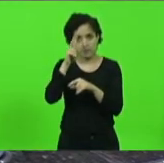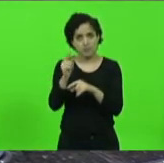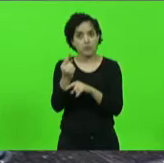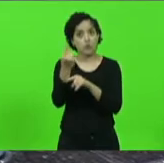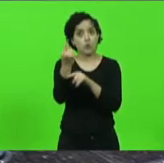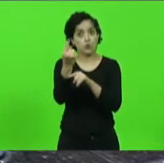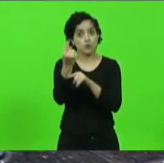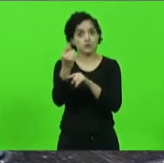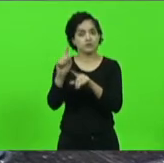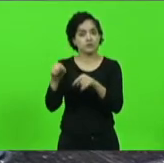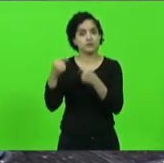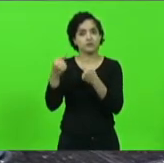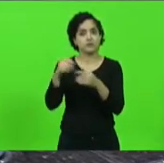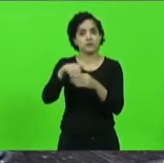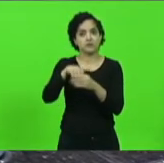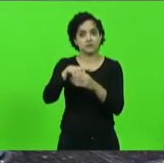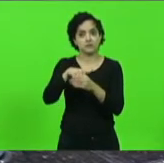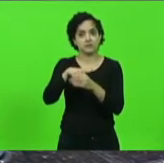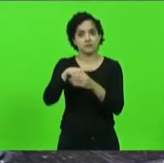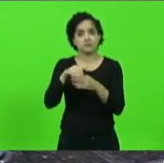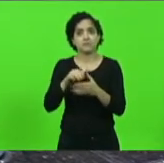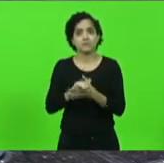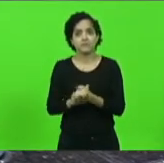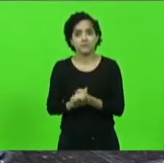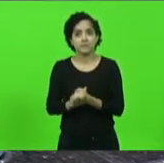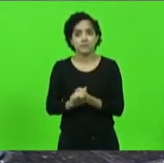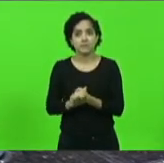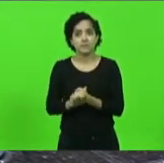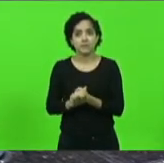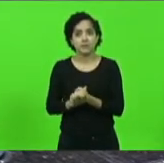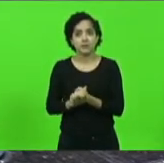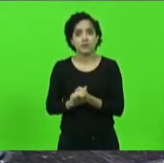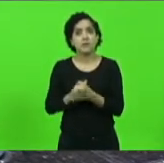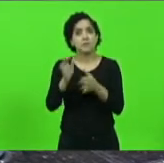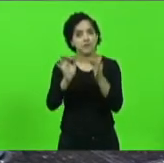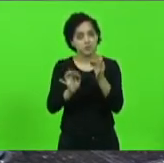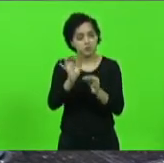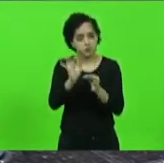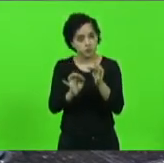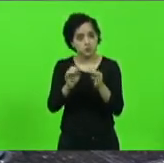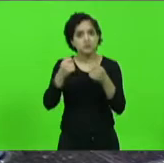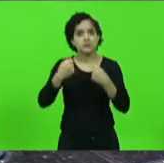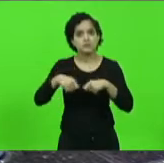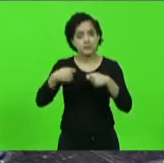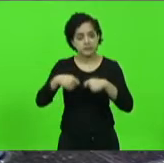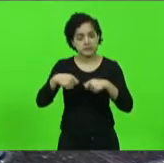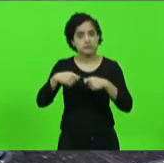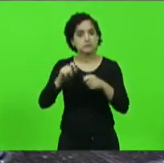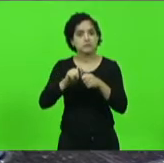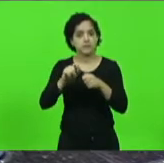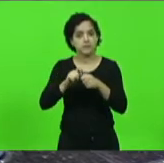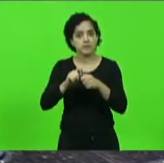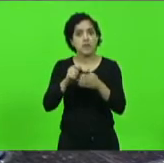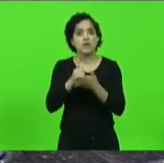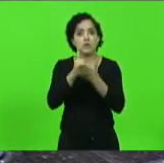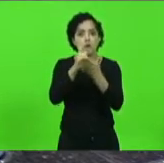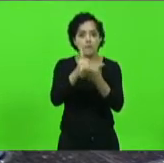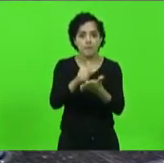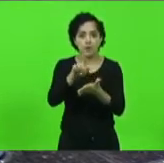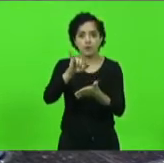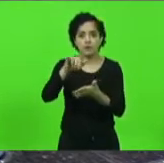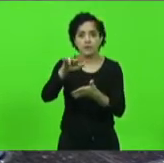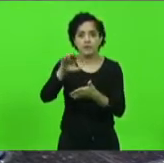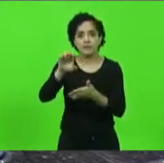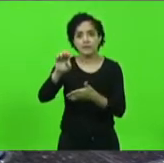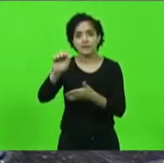contra mim, para que eu fosse líder do partido. Mas justiça precisa ser feita. Defendam a linear, eu apoio a linear, mas sem